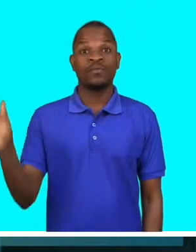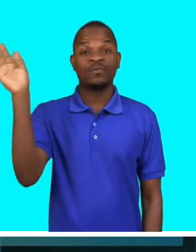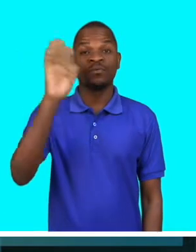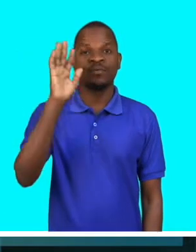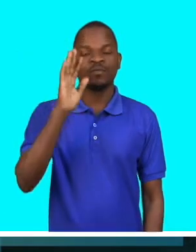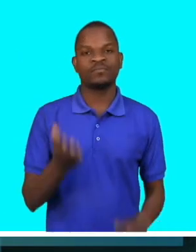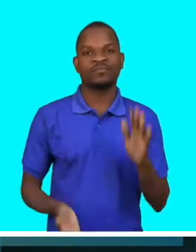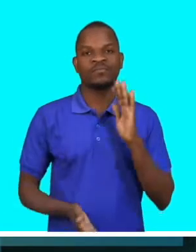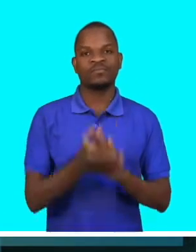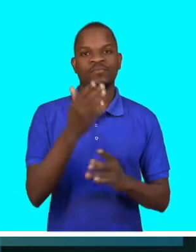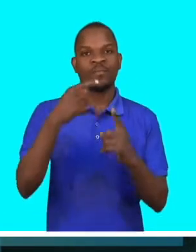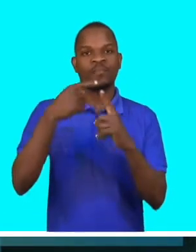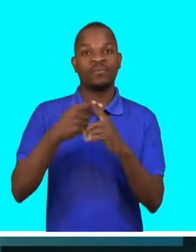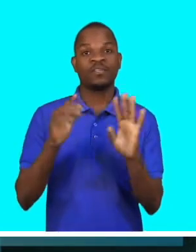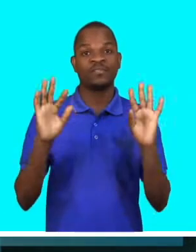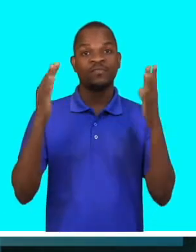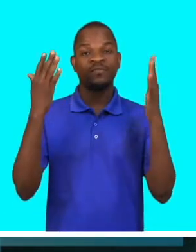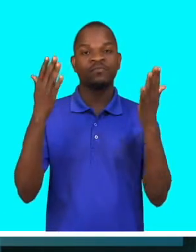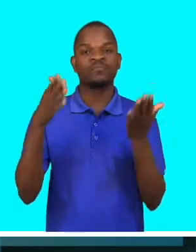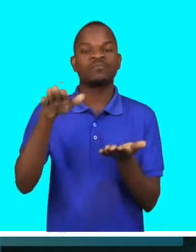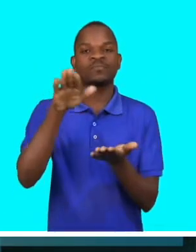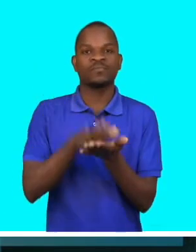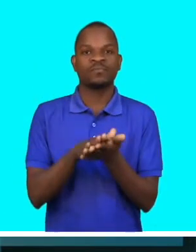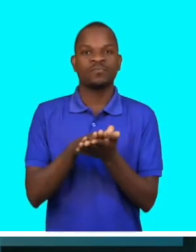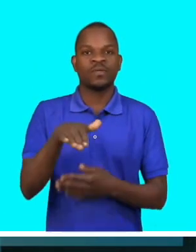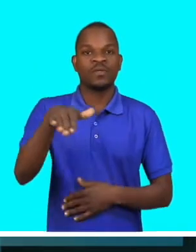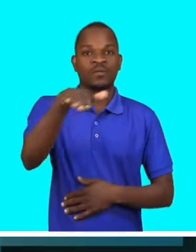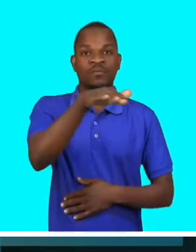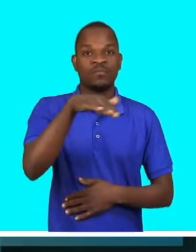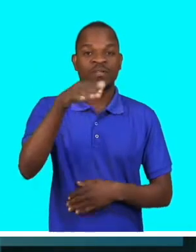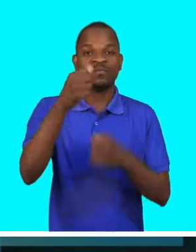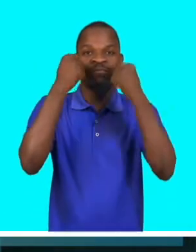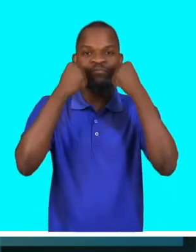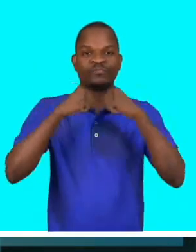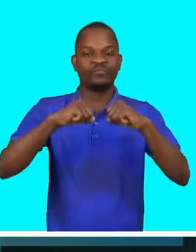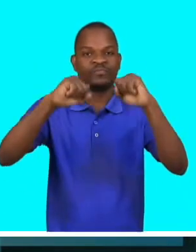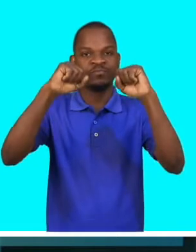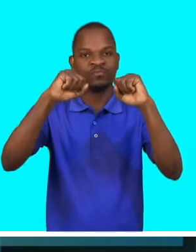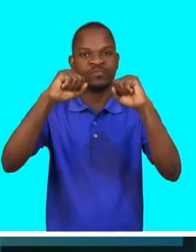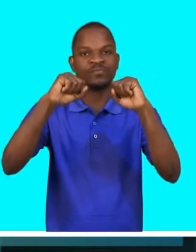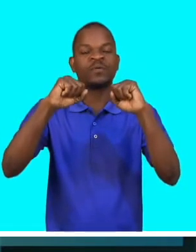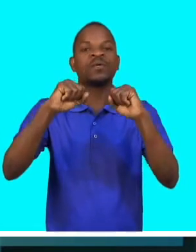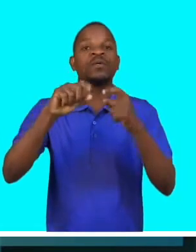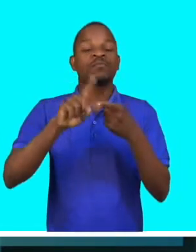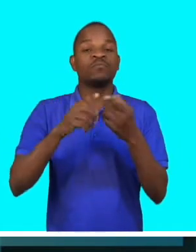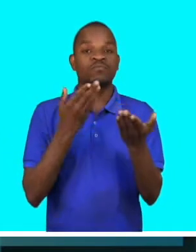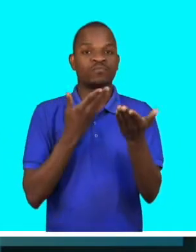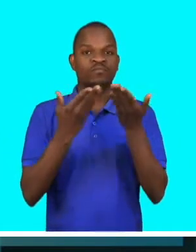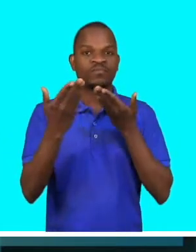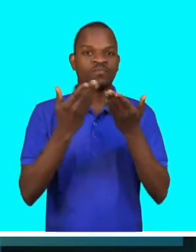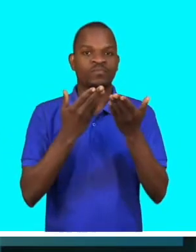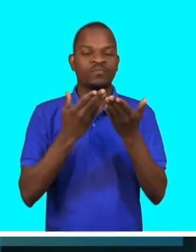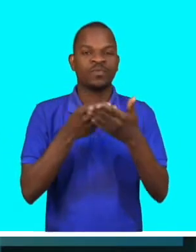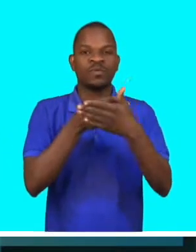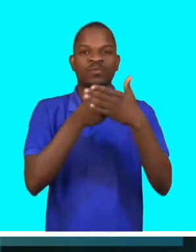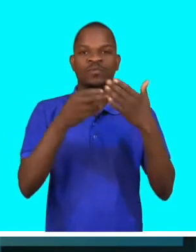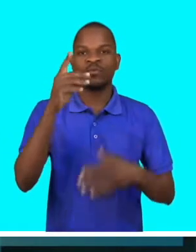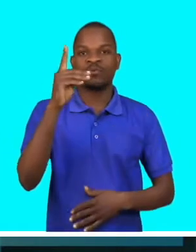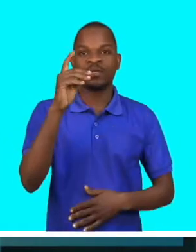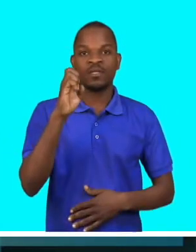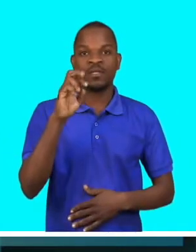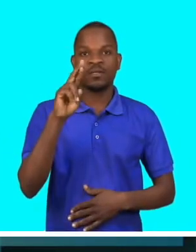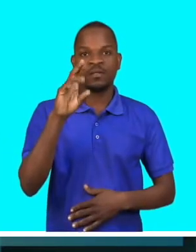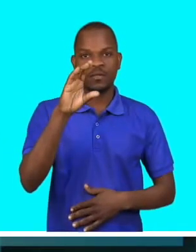Olá, Espaço Mais Vida hoje está no bairro da Musal, no posto administrativo da Matolarí. Vamos conversar com Dércio